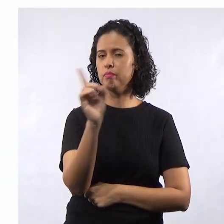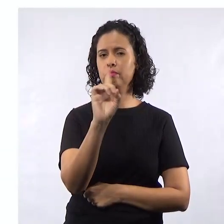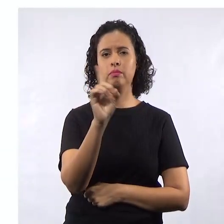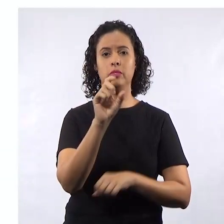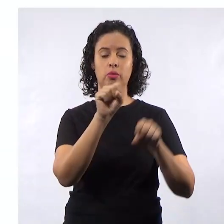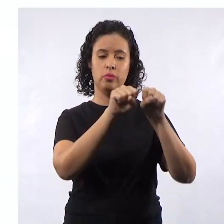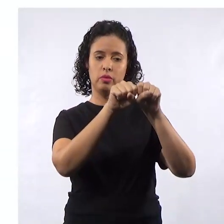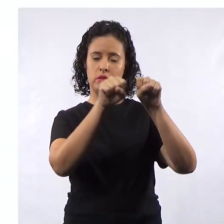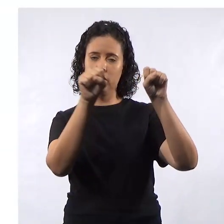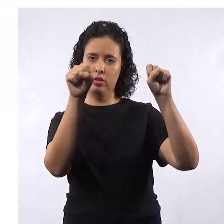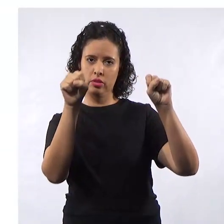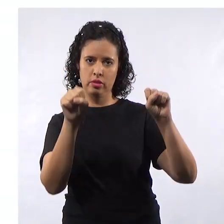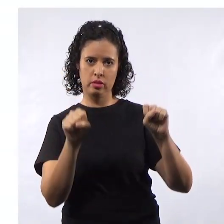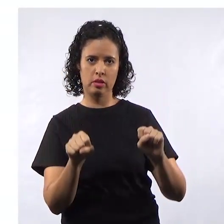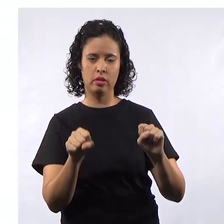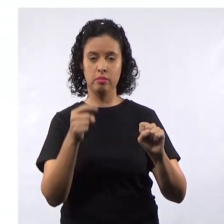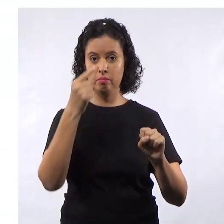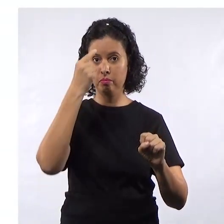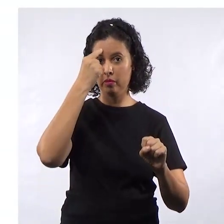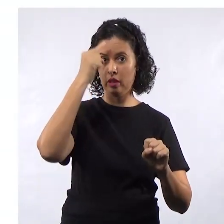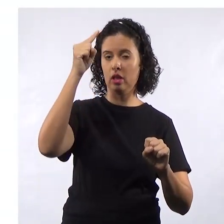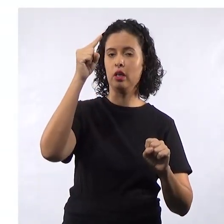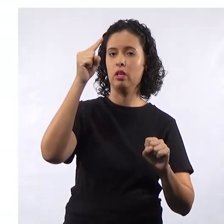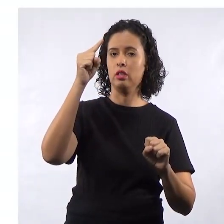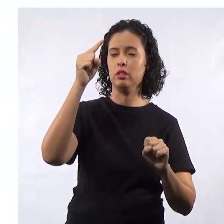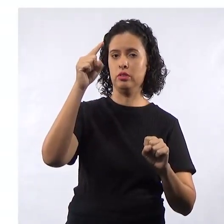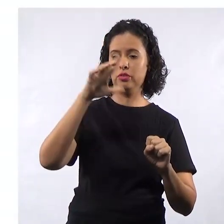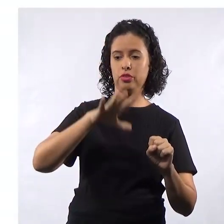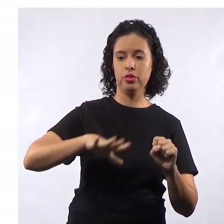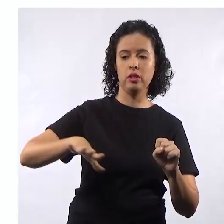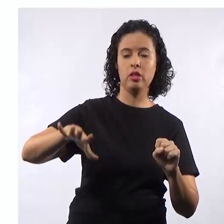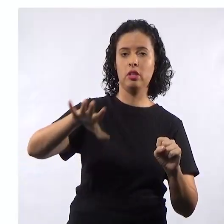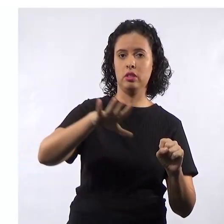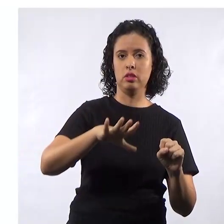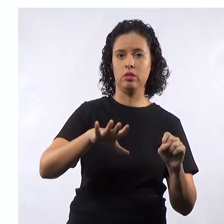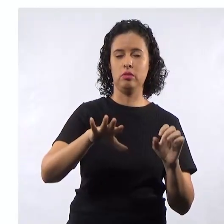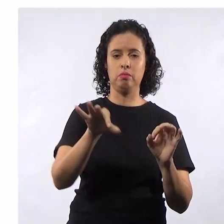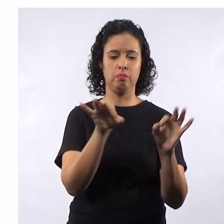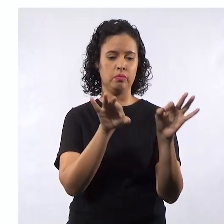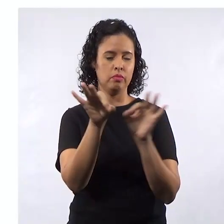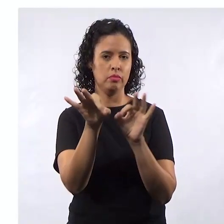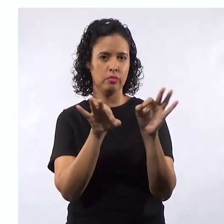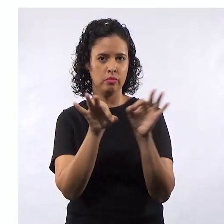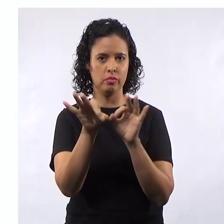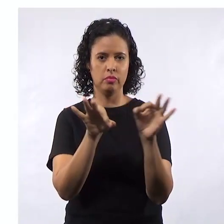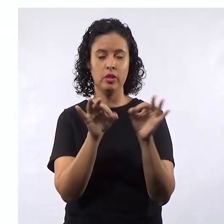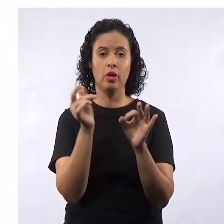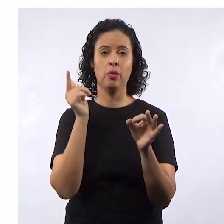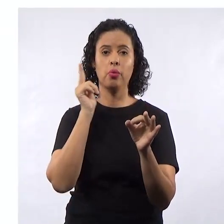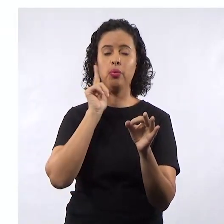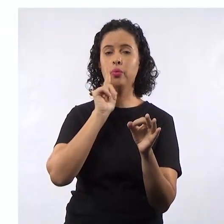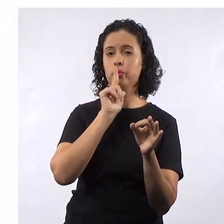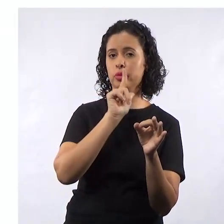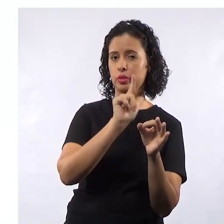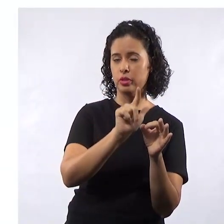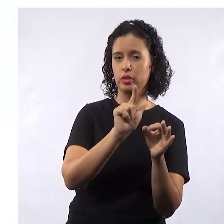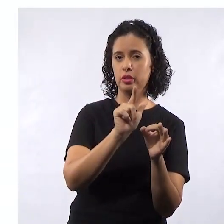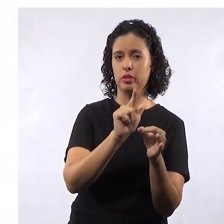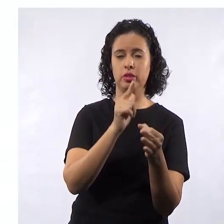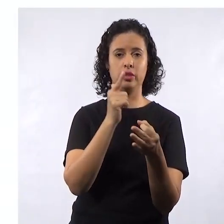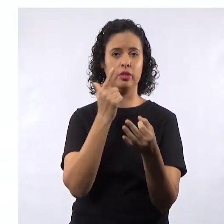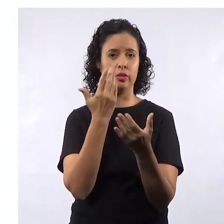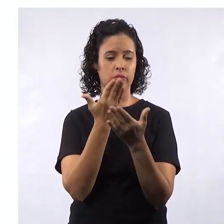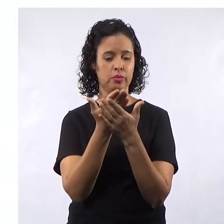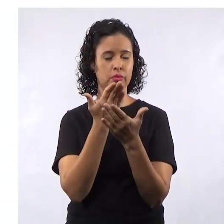é um sistema de ideias gerais estruturado para atender a finalidades pedagógicas em relação à